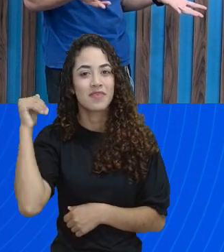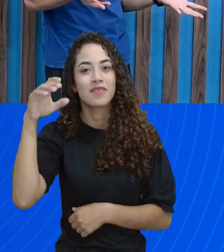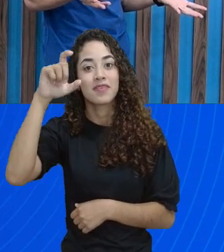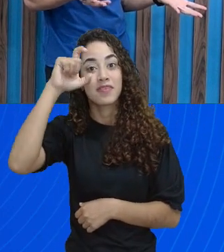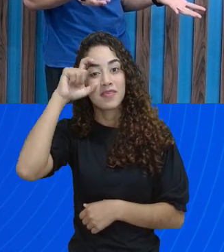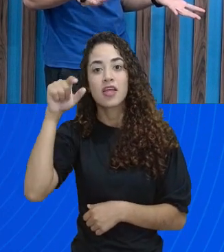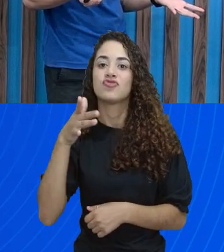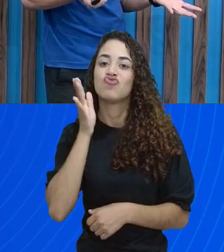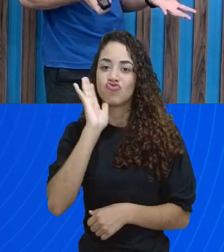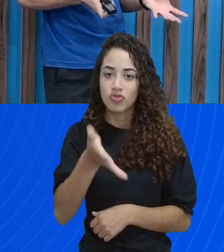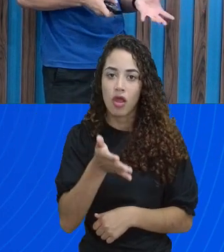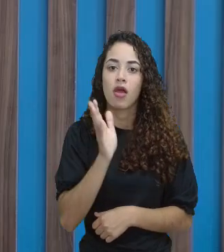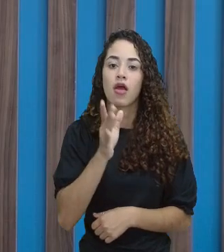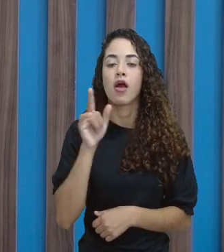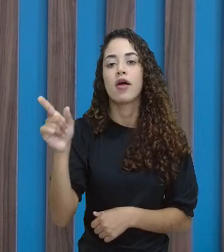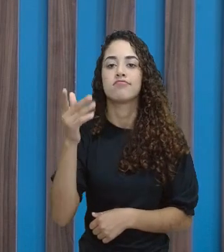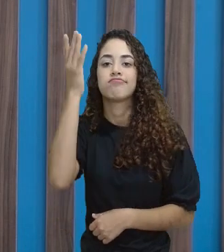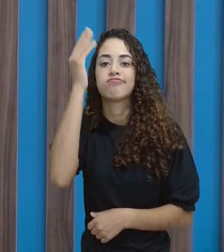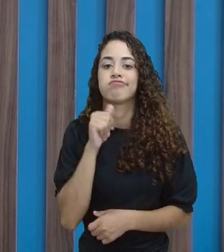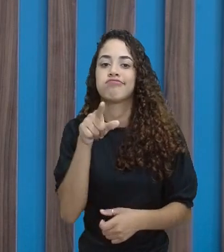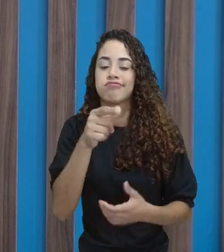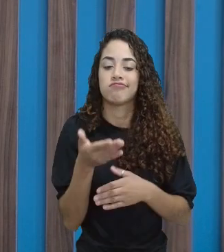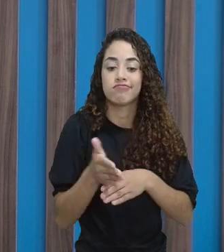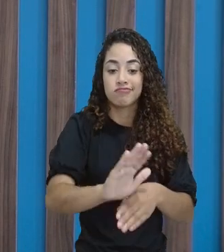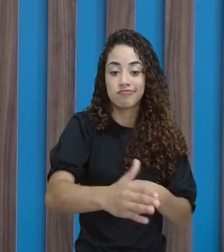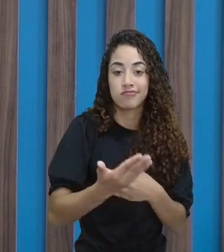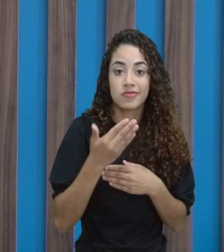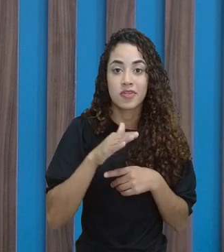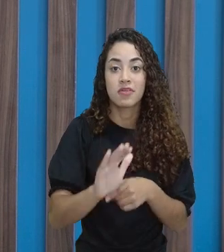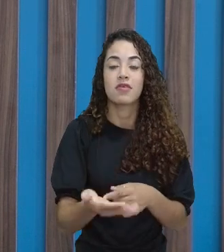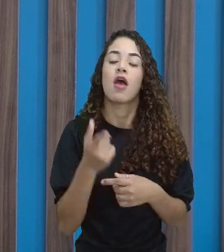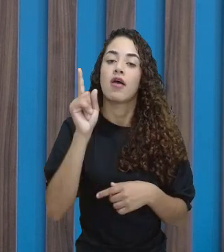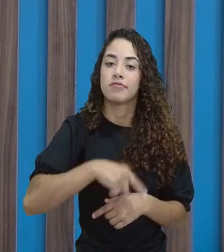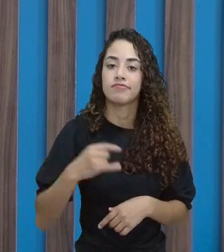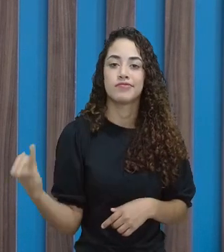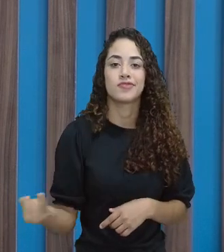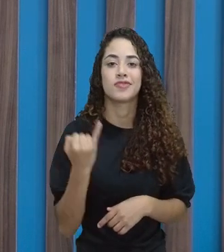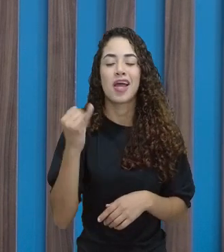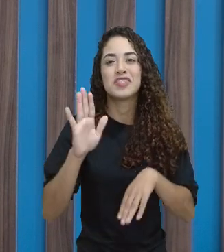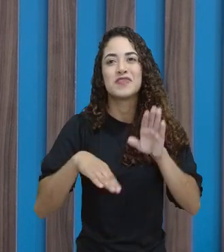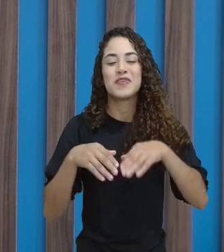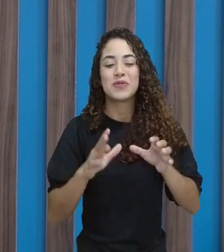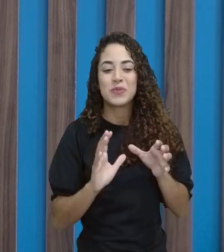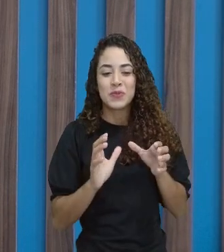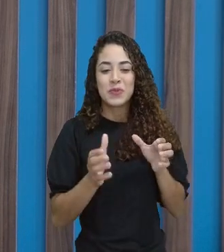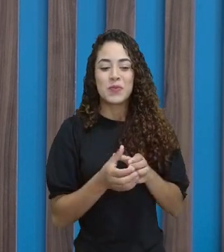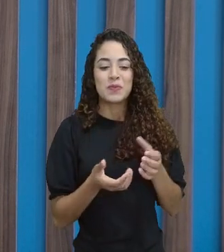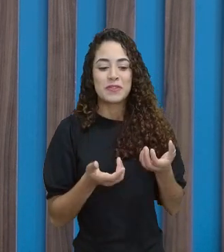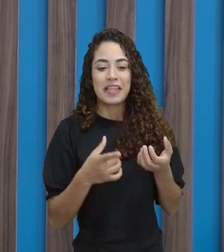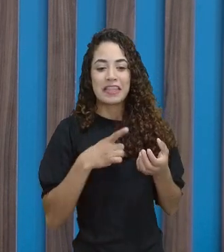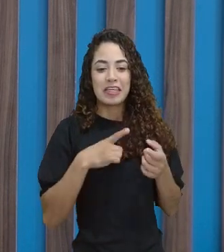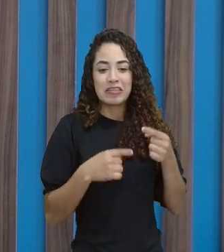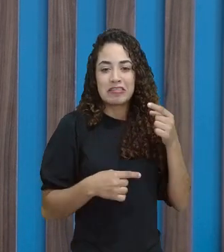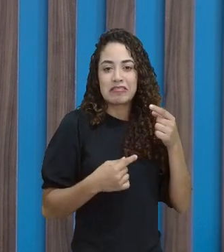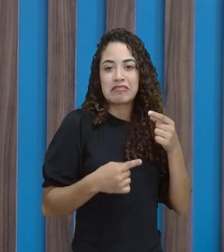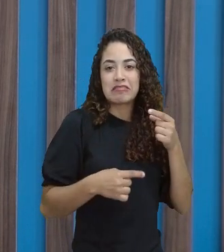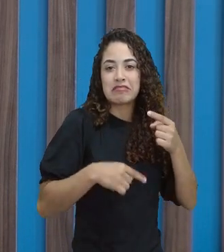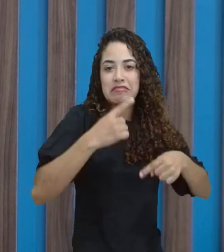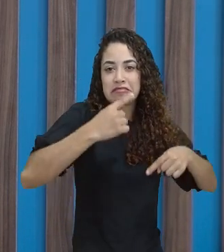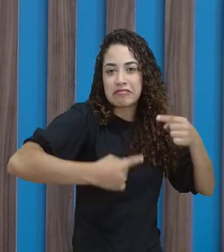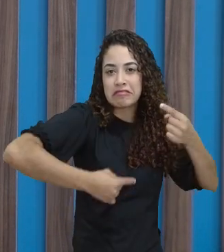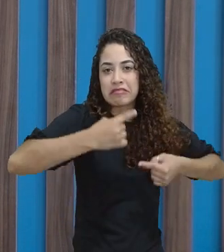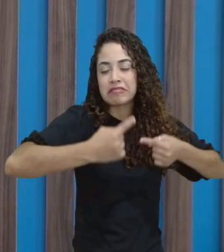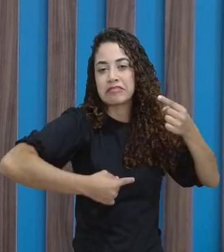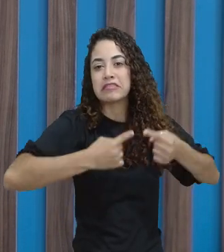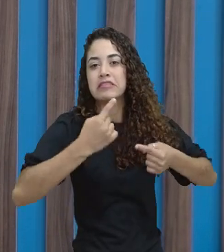professora? É importante, professor, a cooperação. Quando o time não está entrosado, né? Se existe... Eu sofria muito essa questão, professor, porque